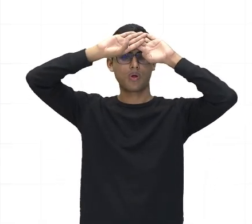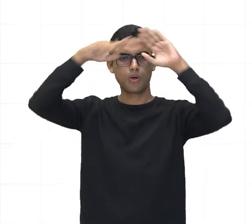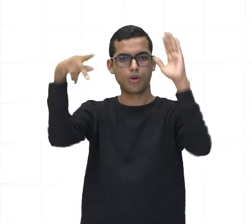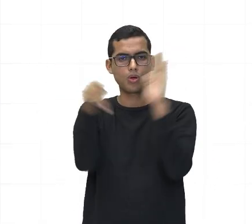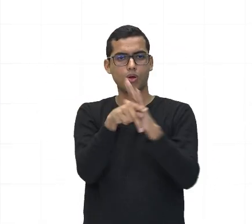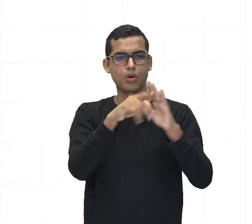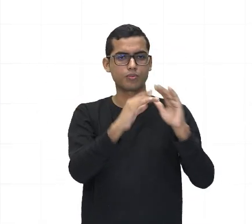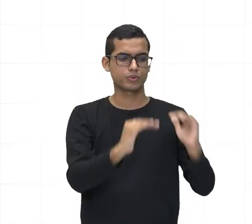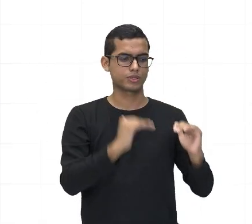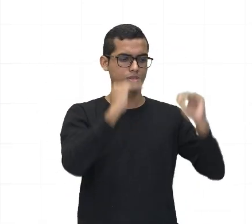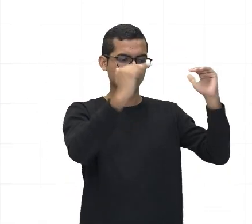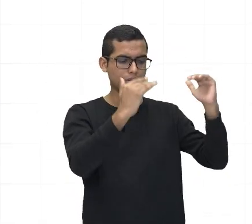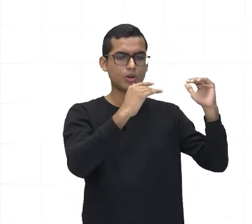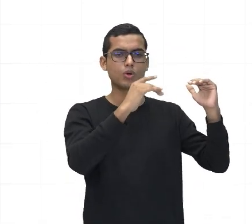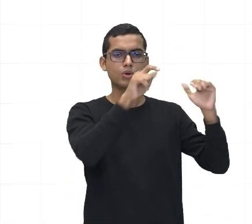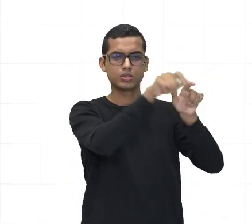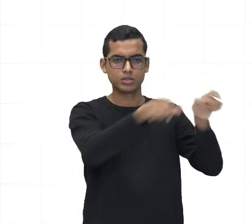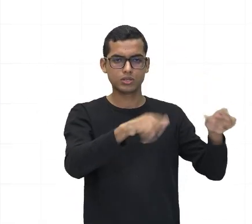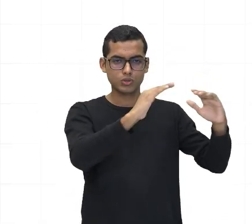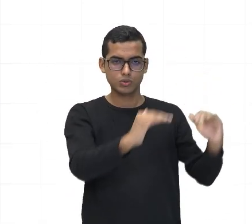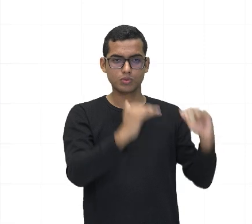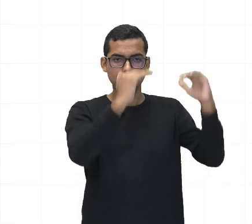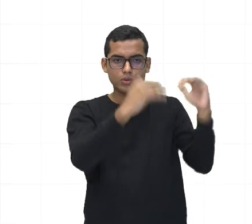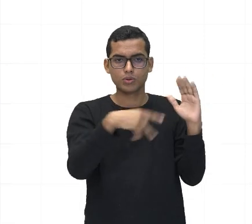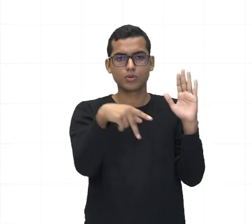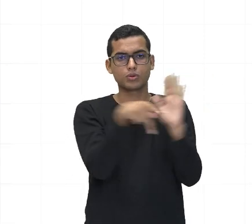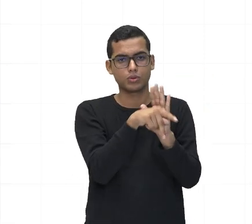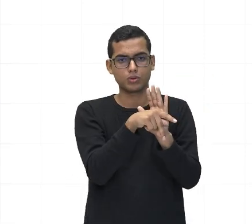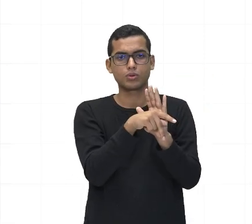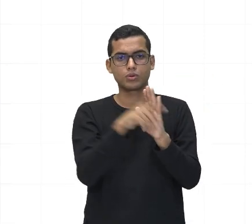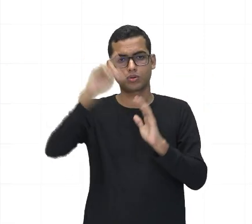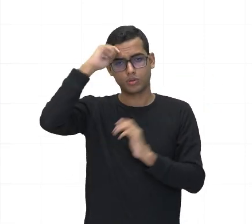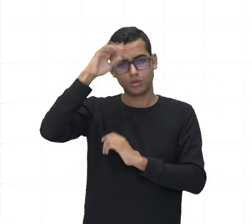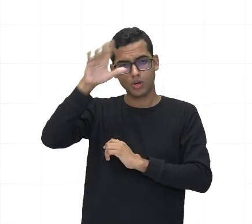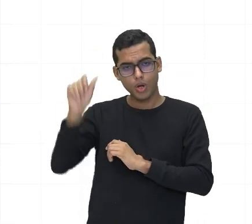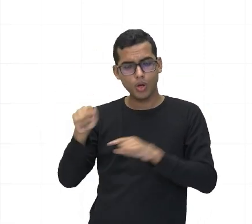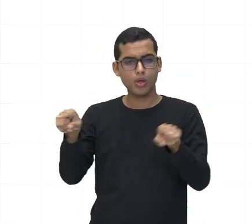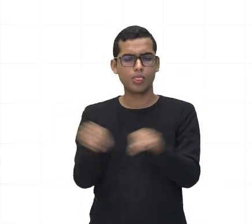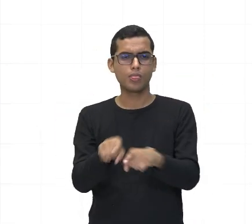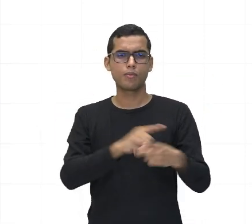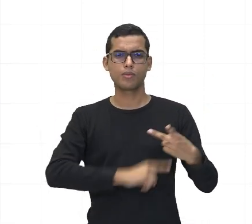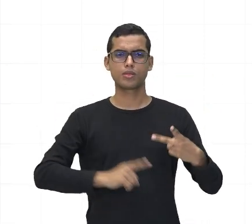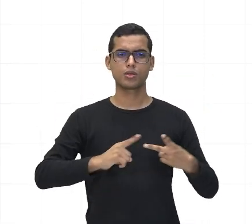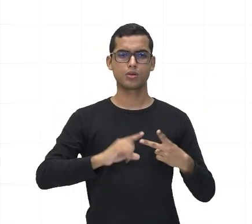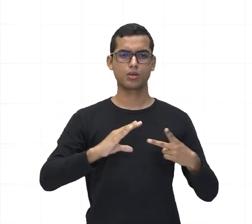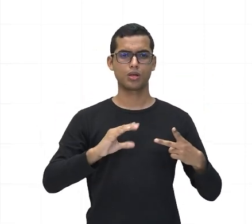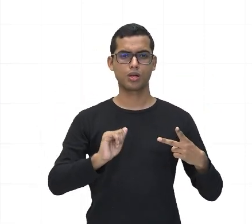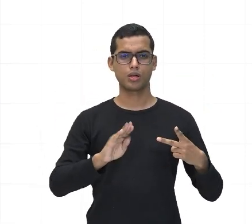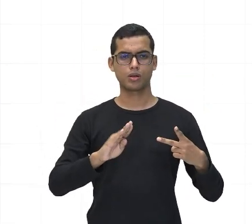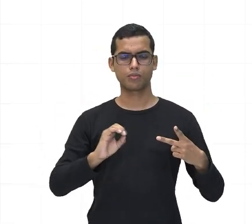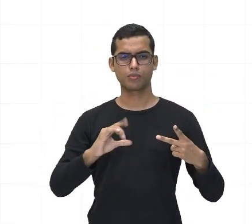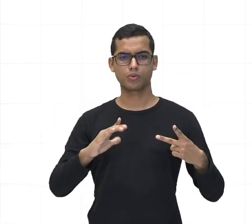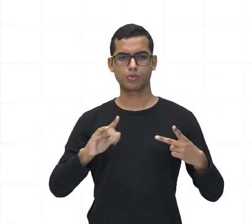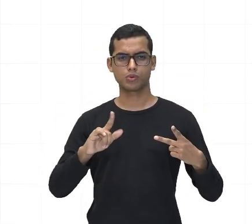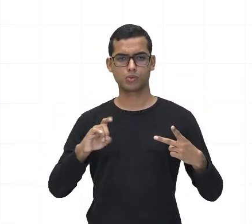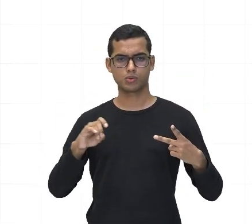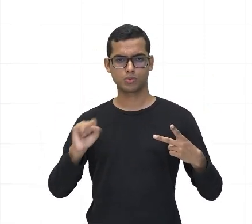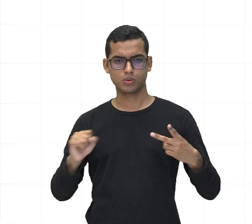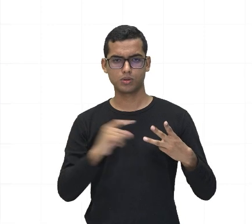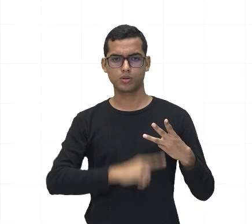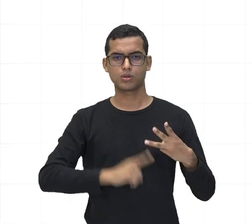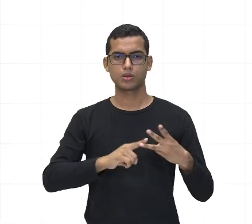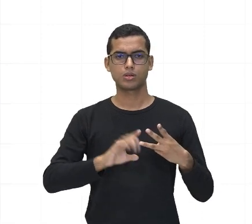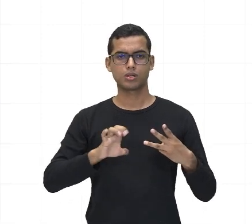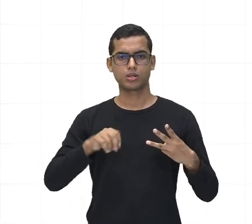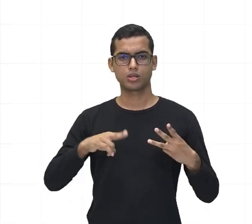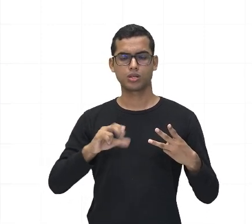escravidão. Cultuam também os caboclos e os encantados. Esses são deuses, semideuses,